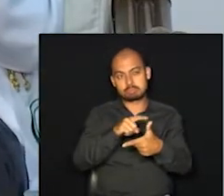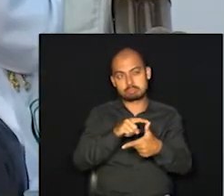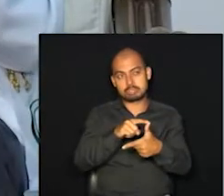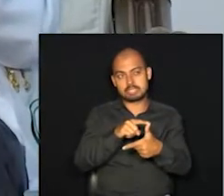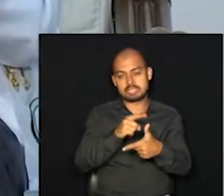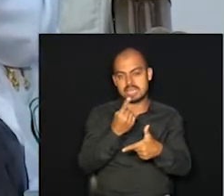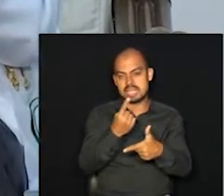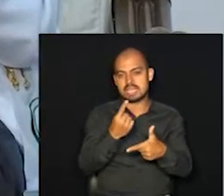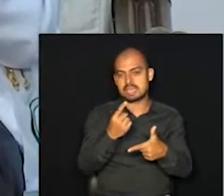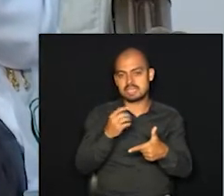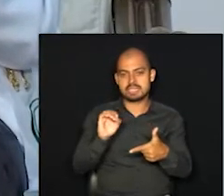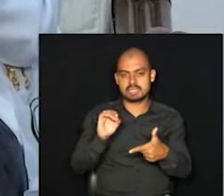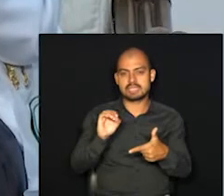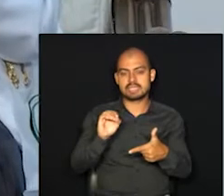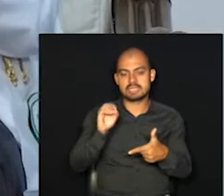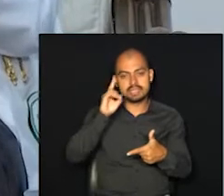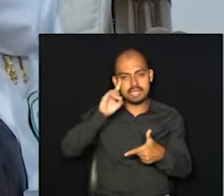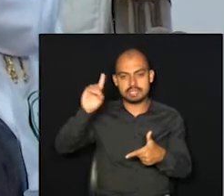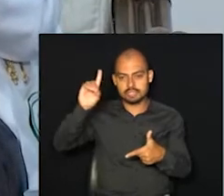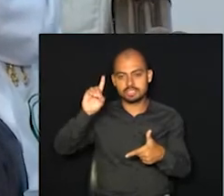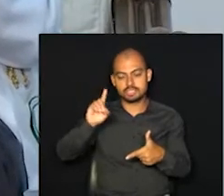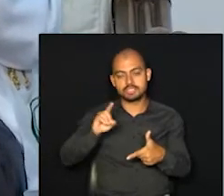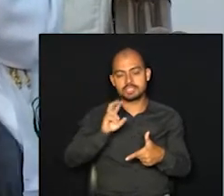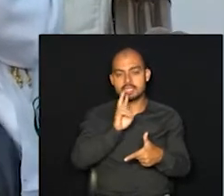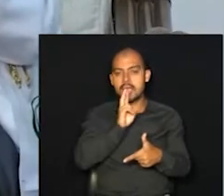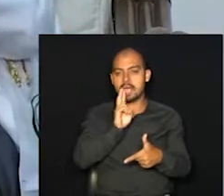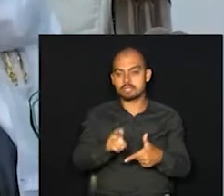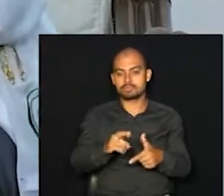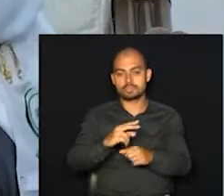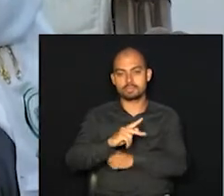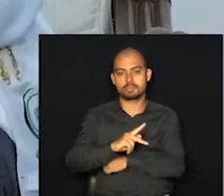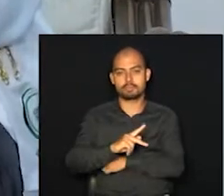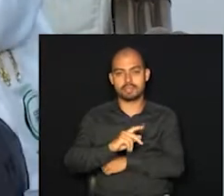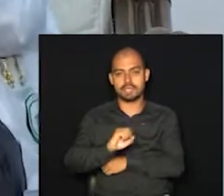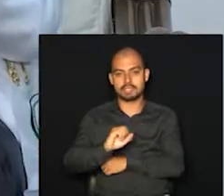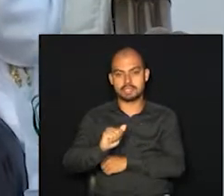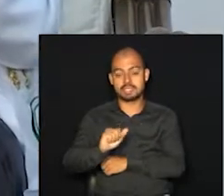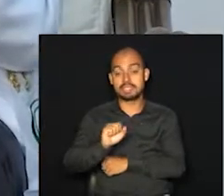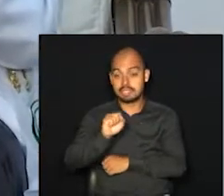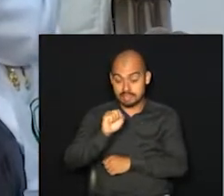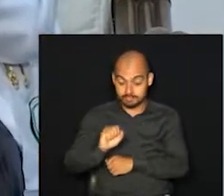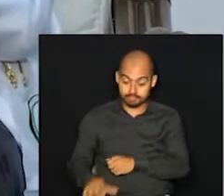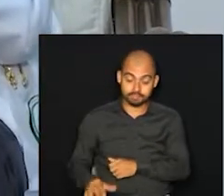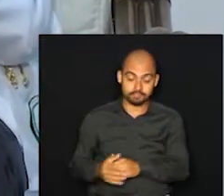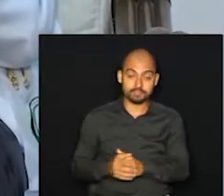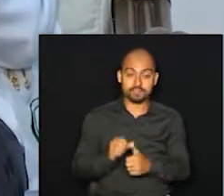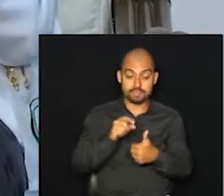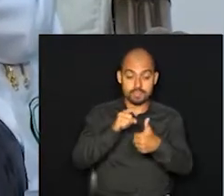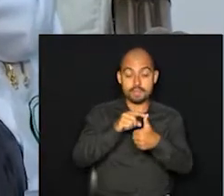sair o resultado do PSA. Aqueles que tiverem o PSA normal, que é